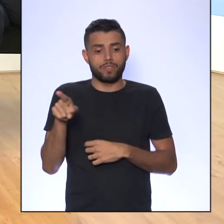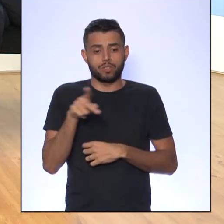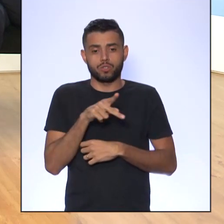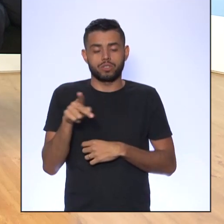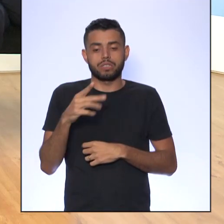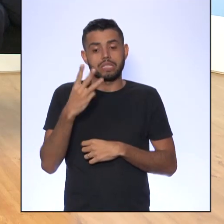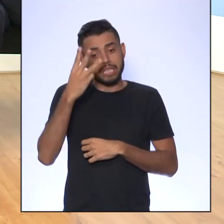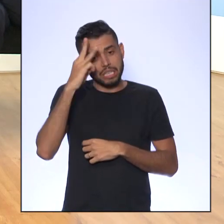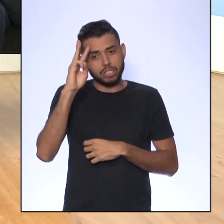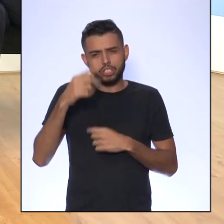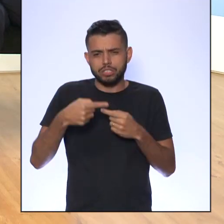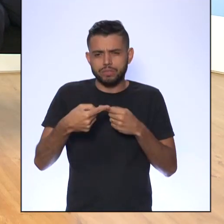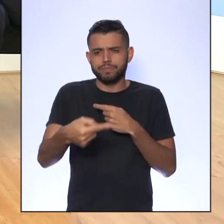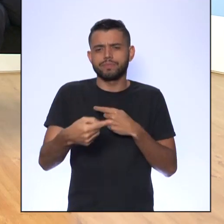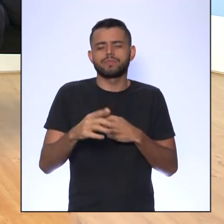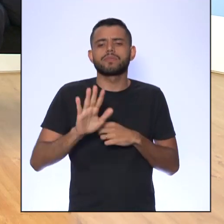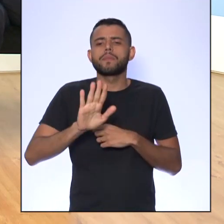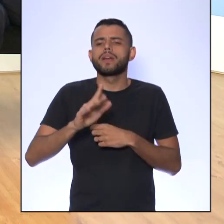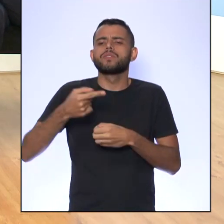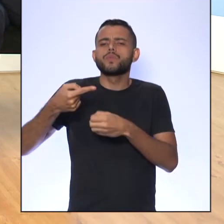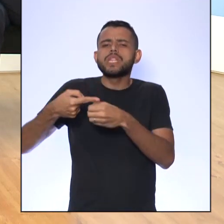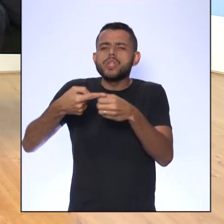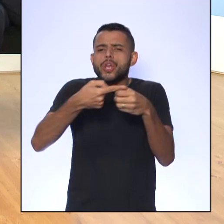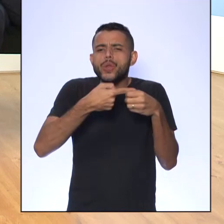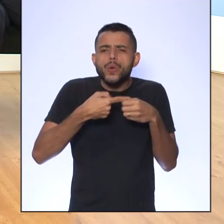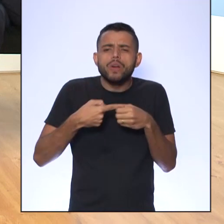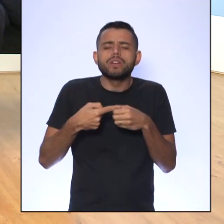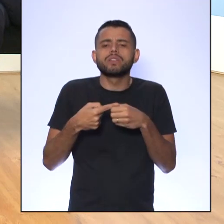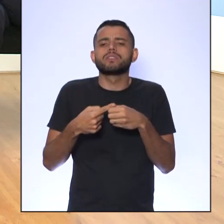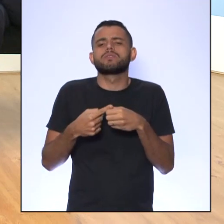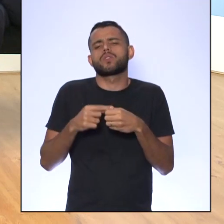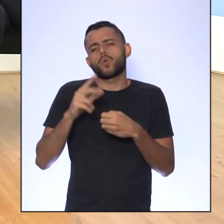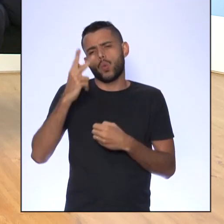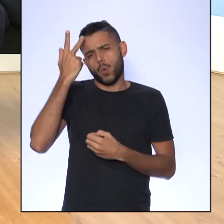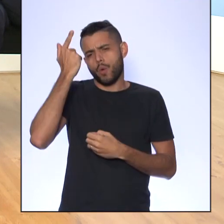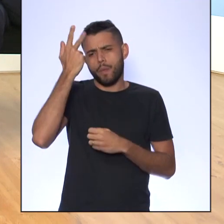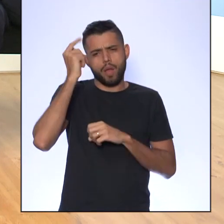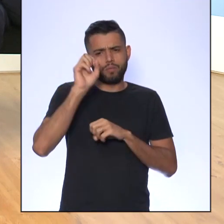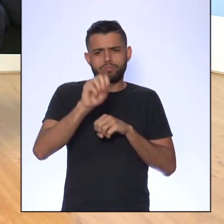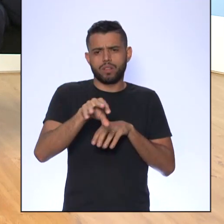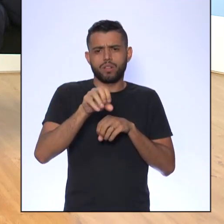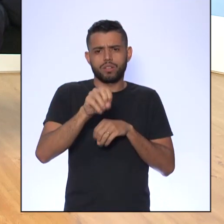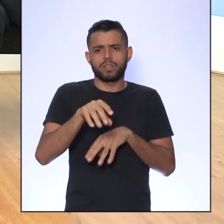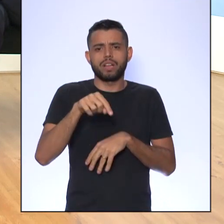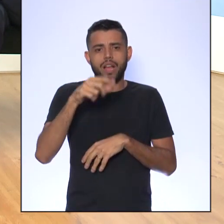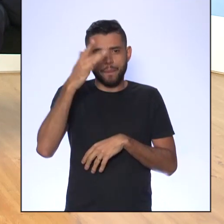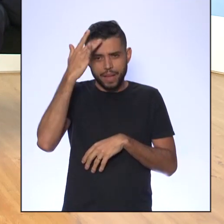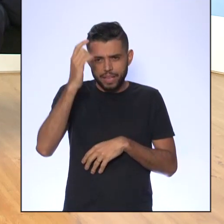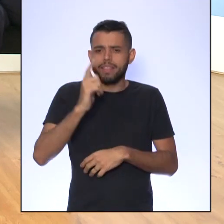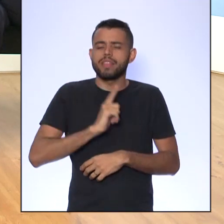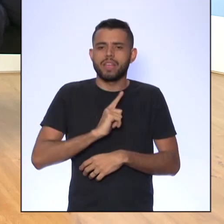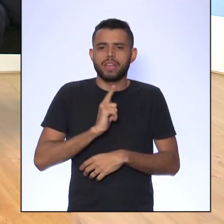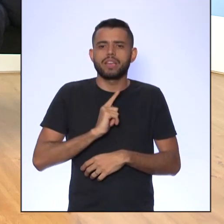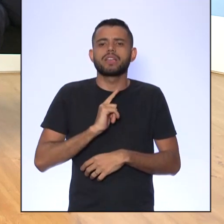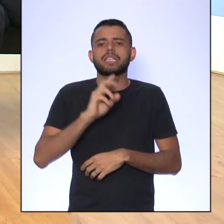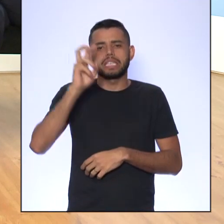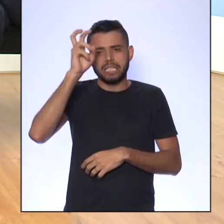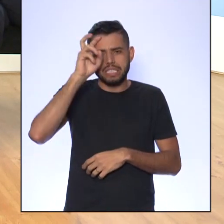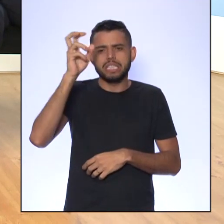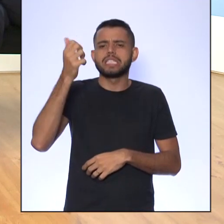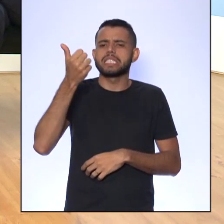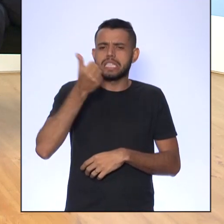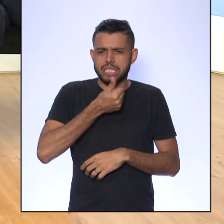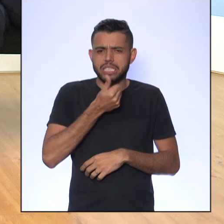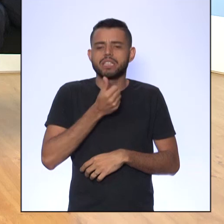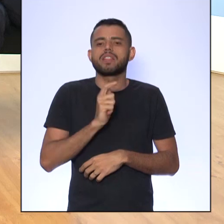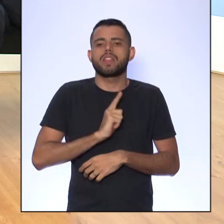3 dias. No interior, nós continuamos aqui a transmitir aulas, tá? Vai ter aula sim amanhã, vai ter aula quinta, vai ter aula sexta